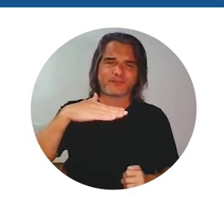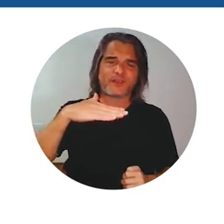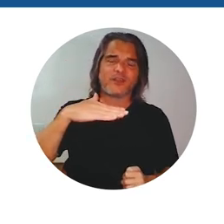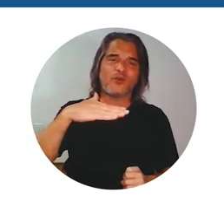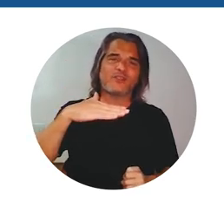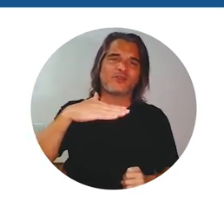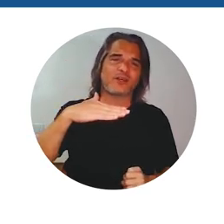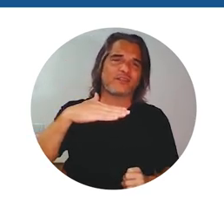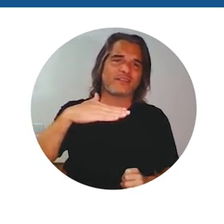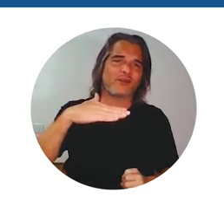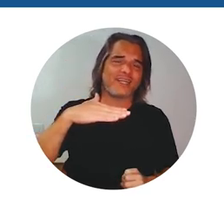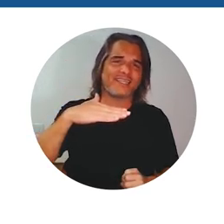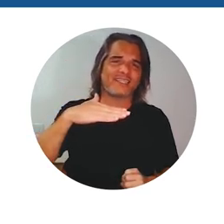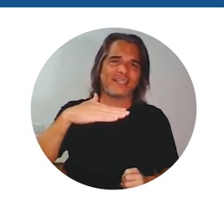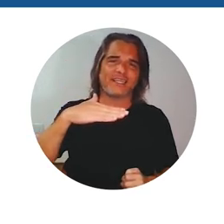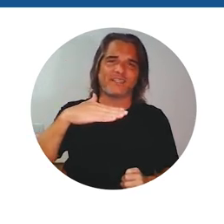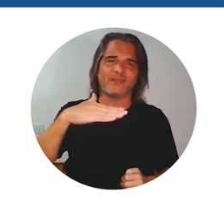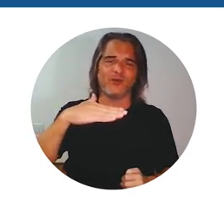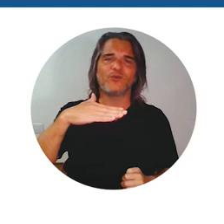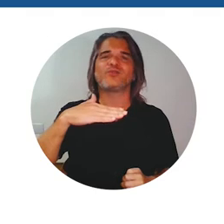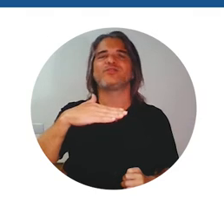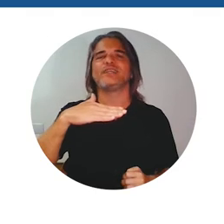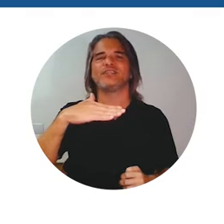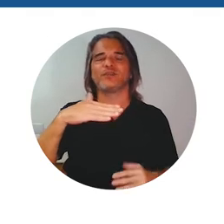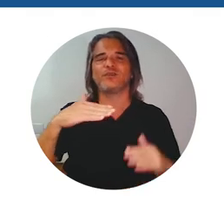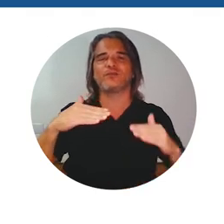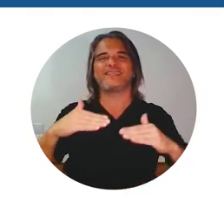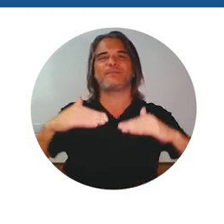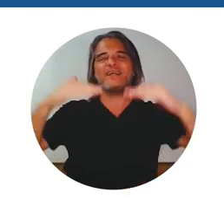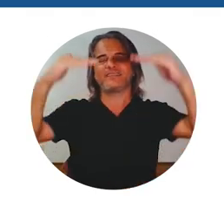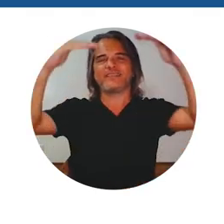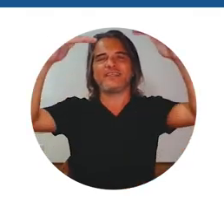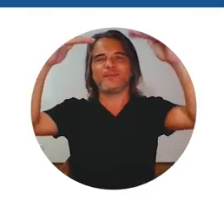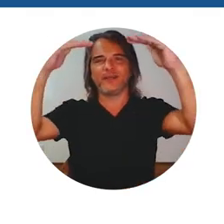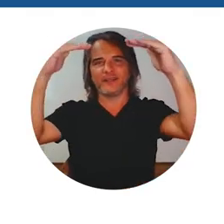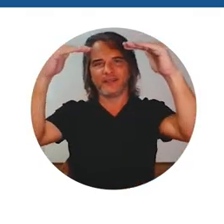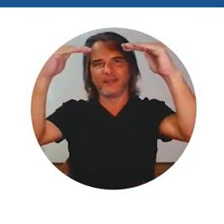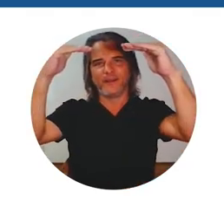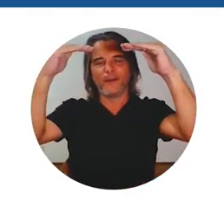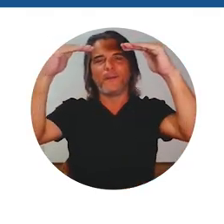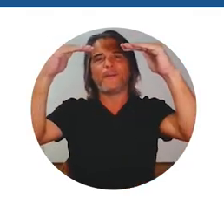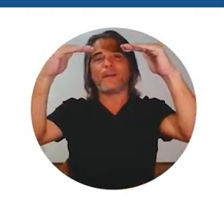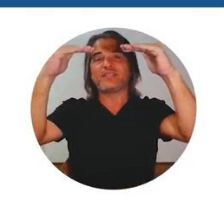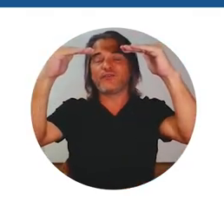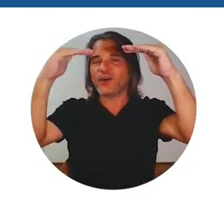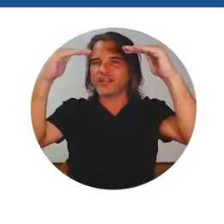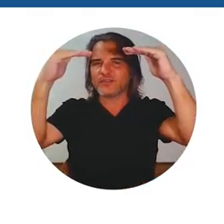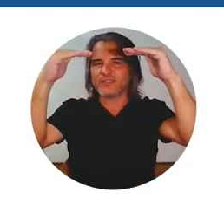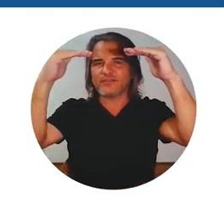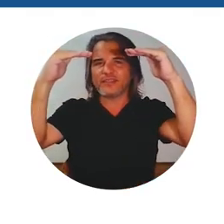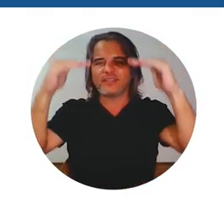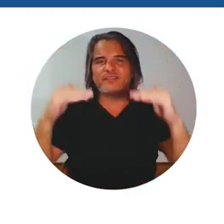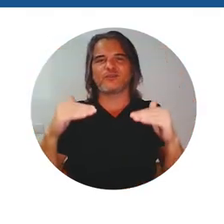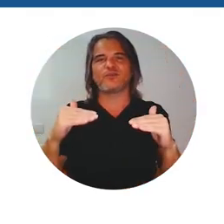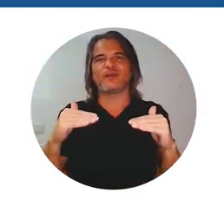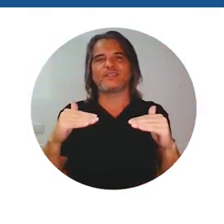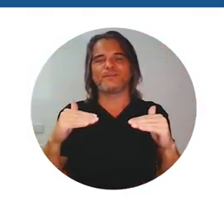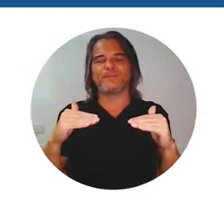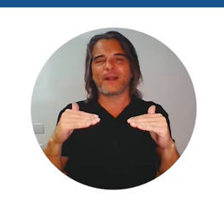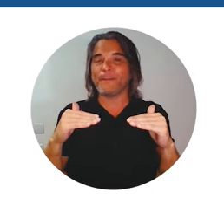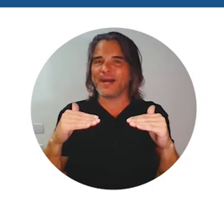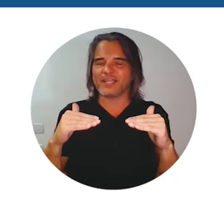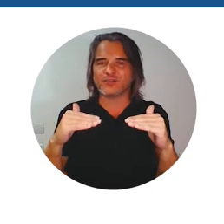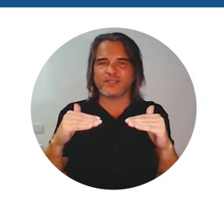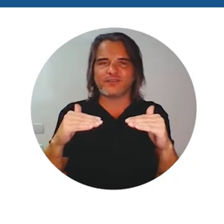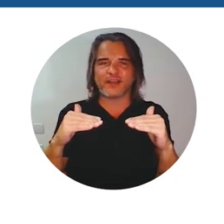eixo horizontal está falando da qualidade da questão, ou seja, quanto mais para cima, mais fortes são as evidências, quanto